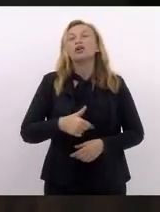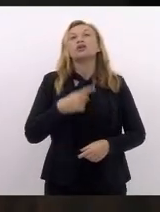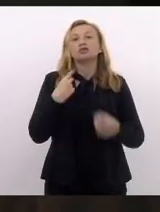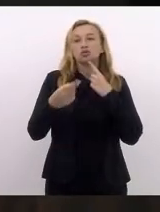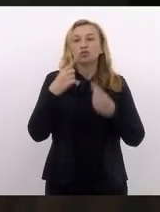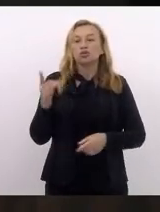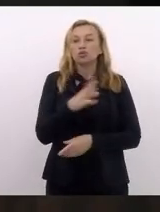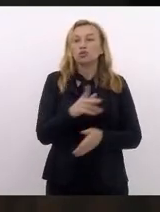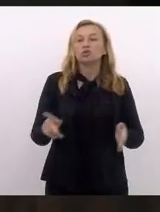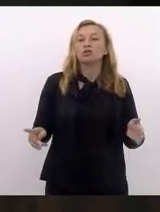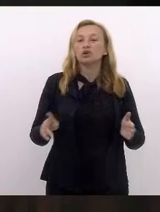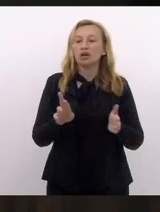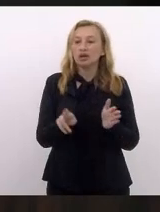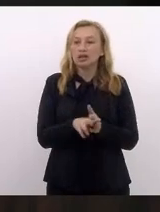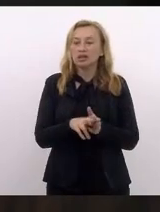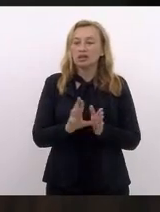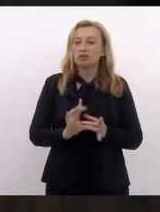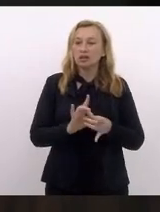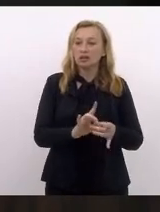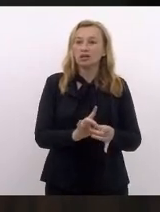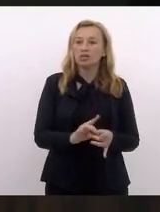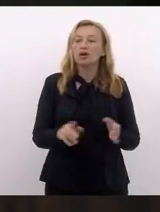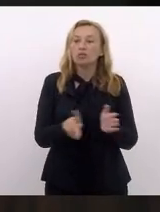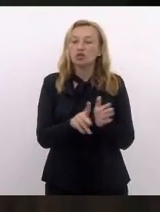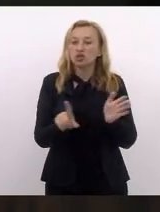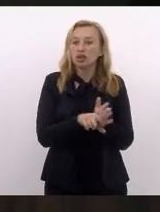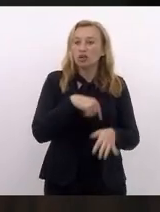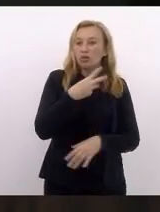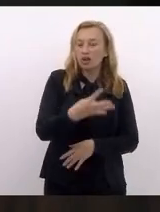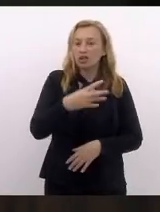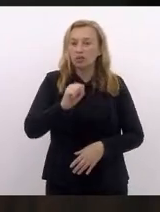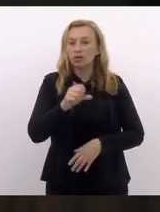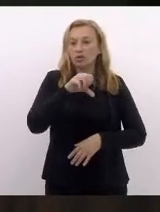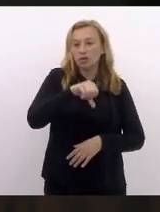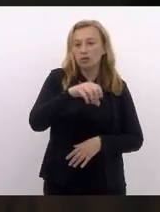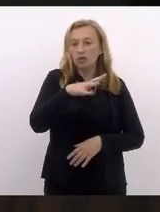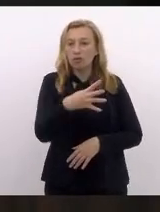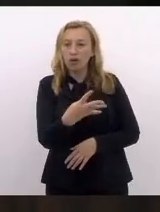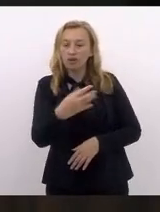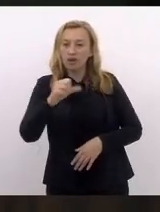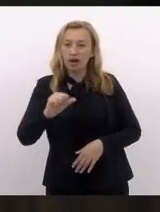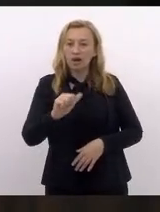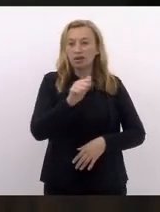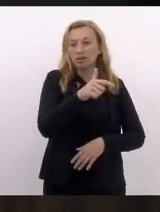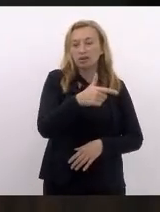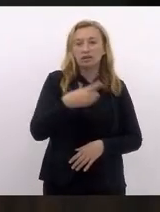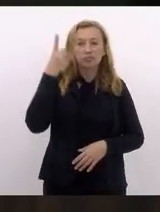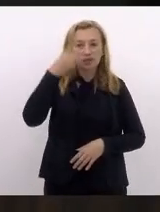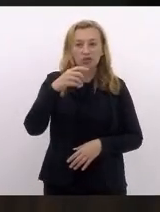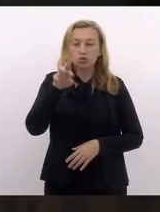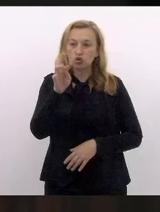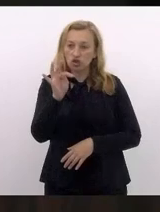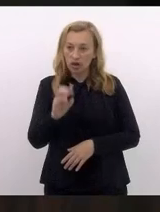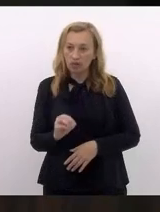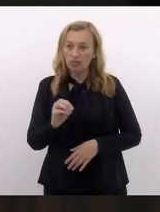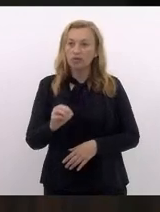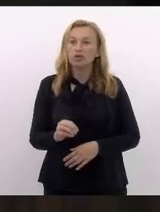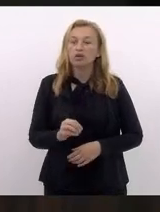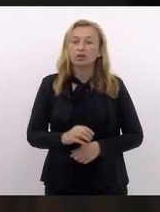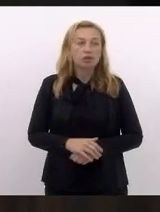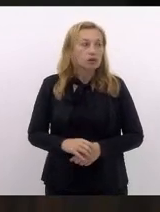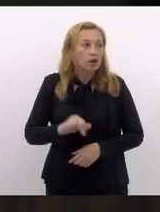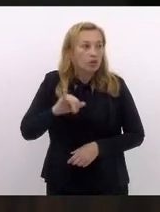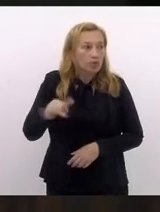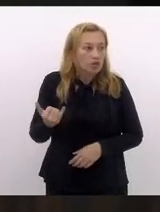regime de urgência tipo de saúde que ainda ação do vento e das emendado bom já tirei 4894 a de 21 de altura Deputado Gustavo Schmidt se põe